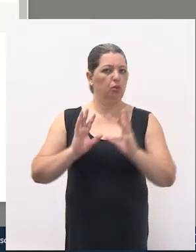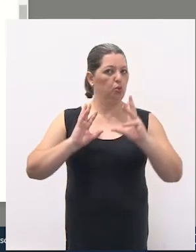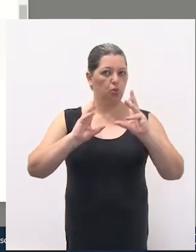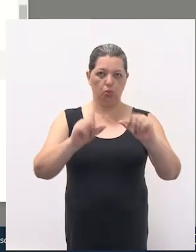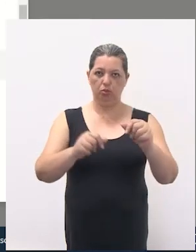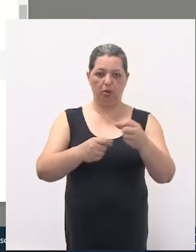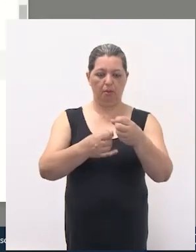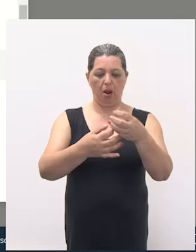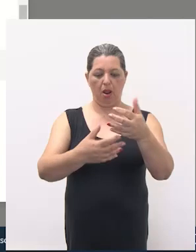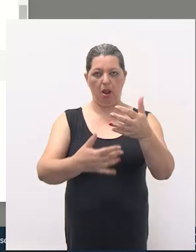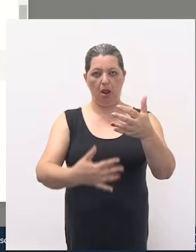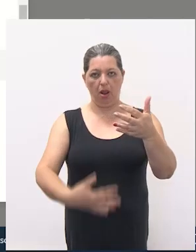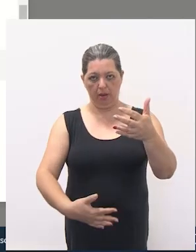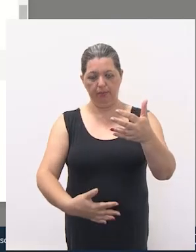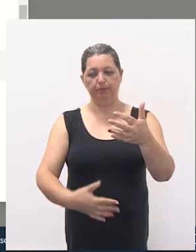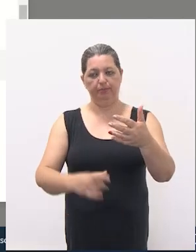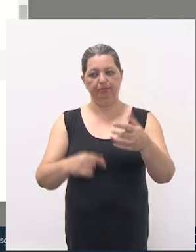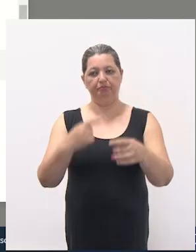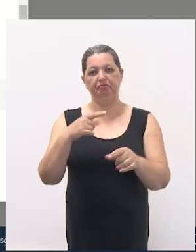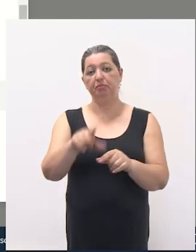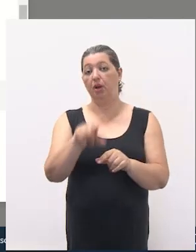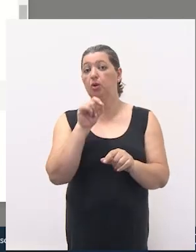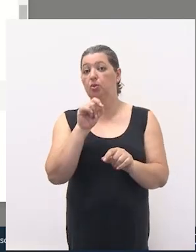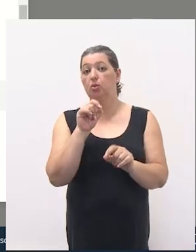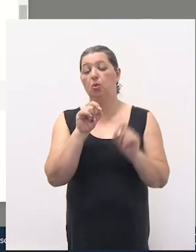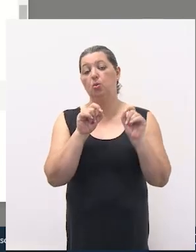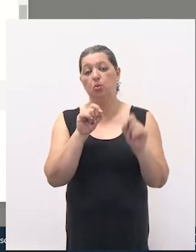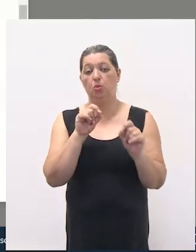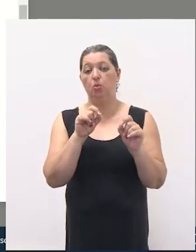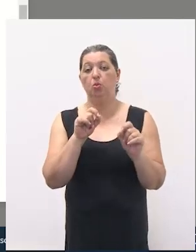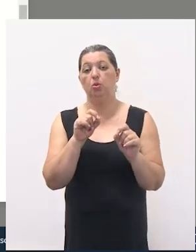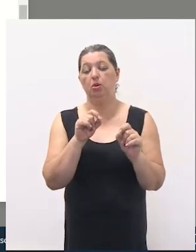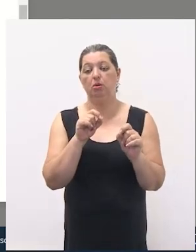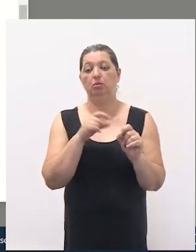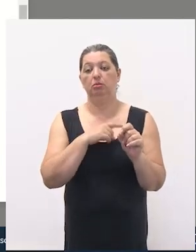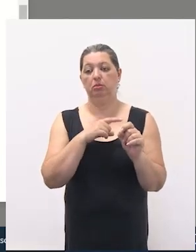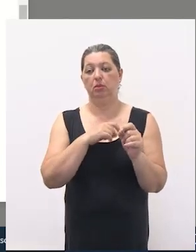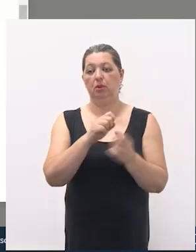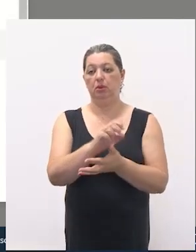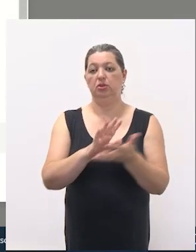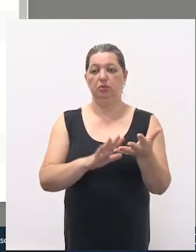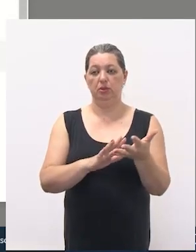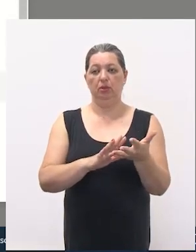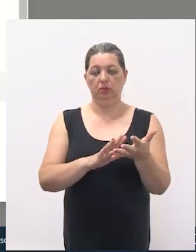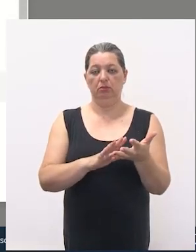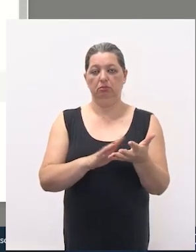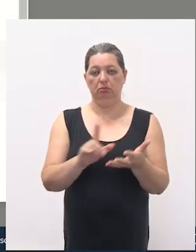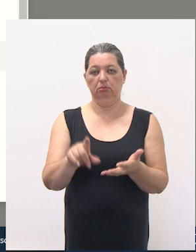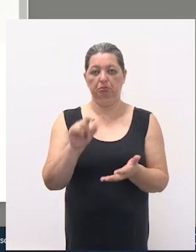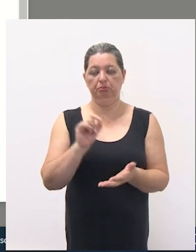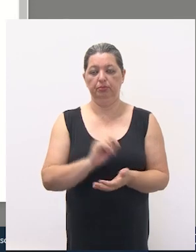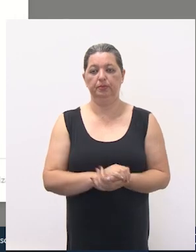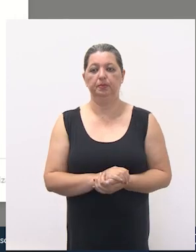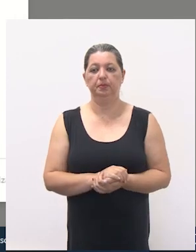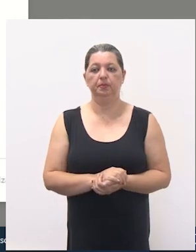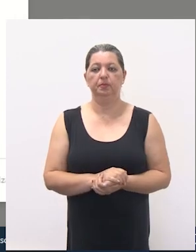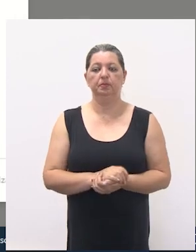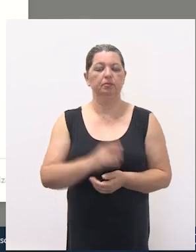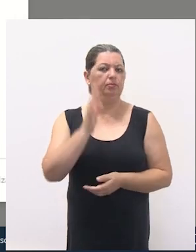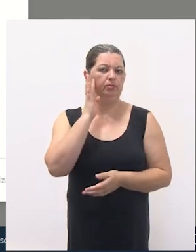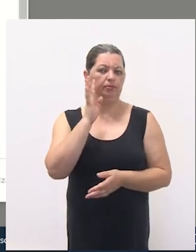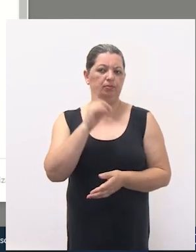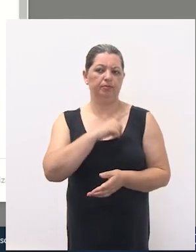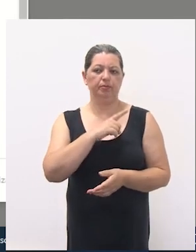todas. Eu escolho em qual turma está a minha atividade, ó, tá vendo? Selecionar turma. Vamos imaginar que está aqui,